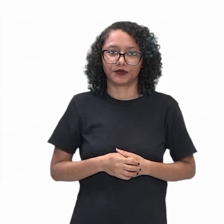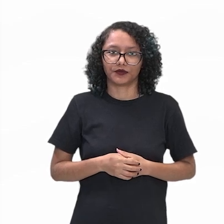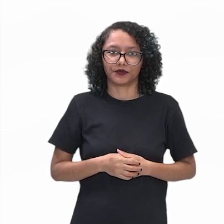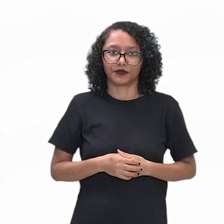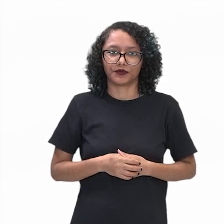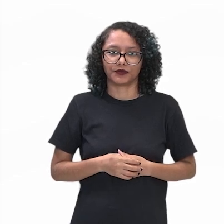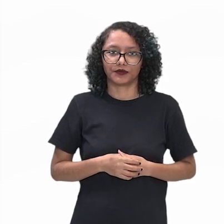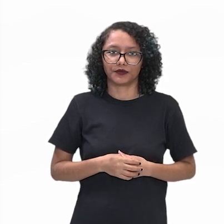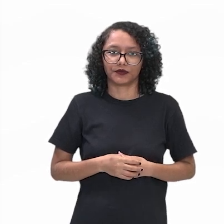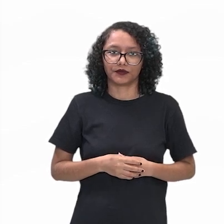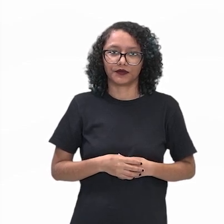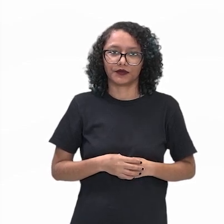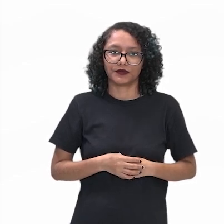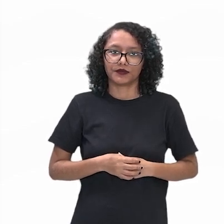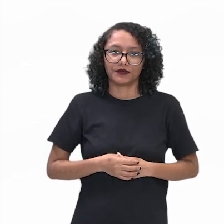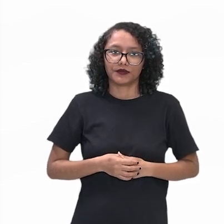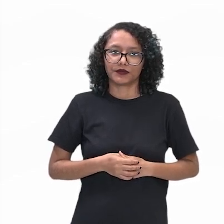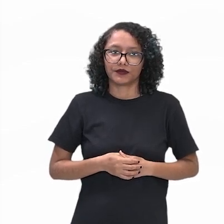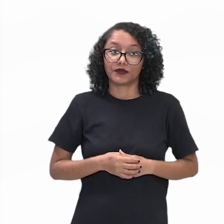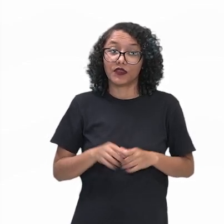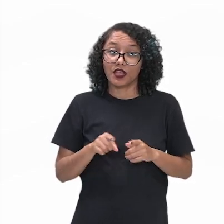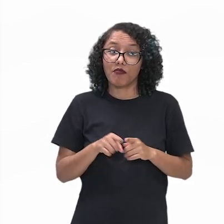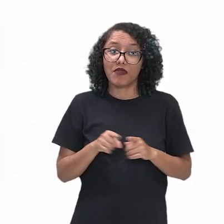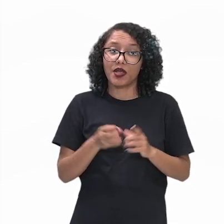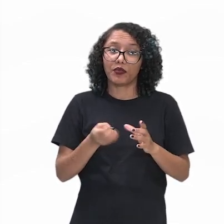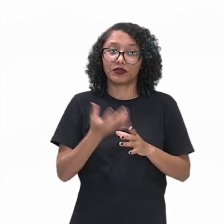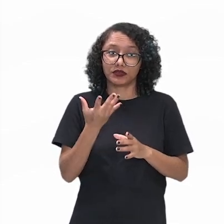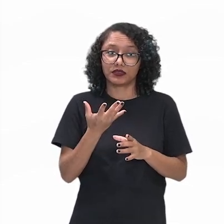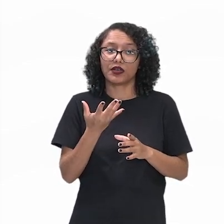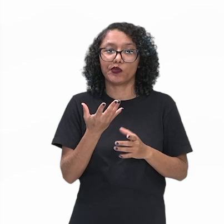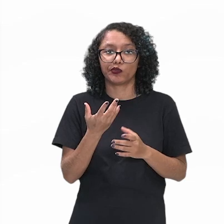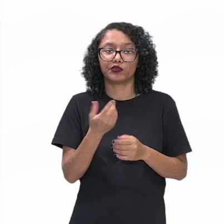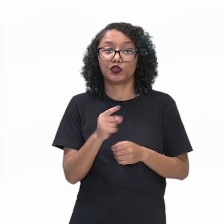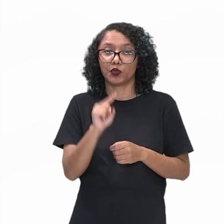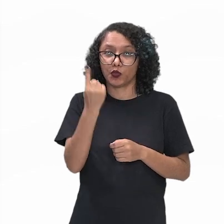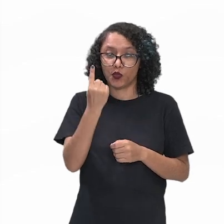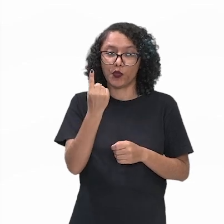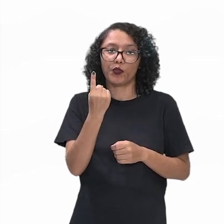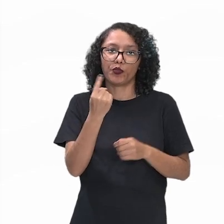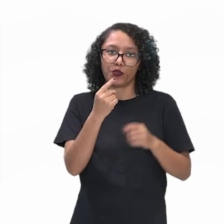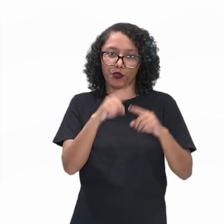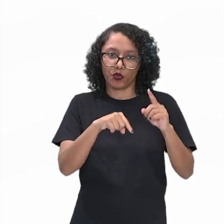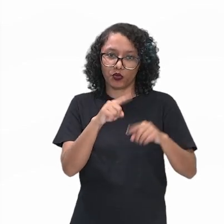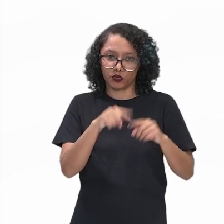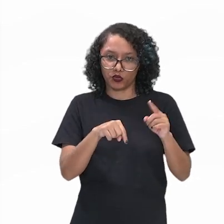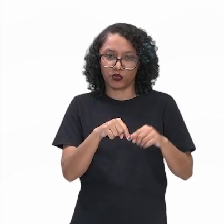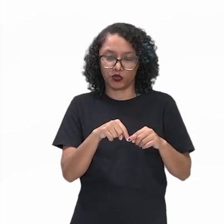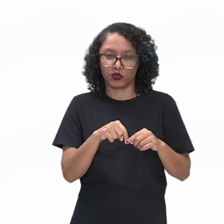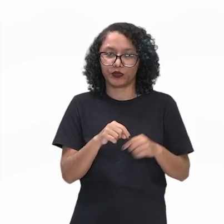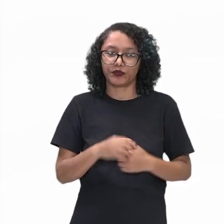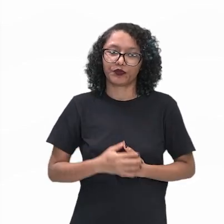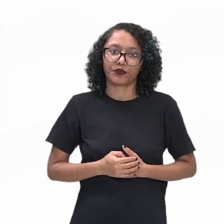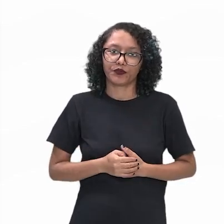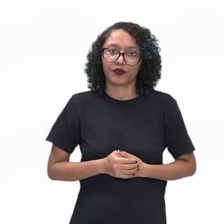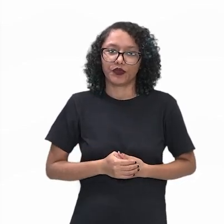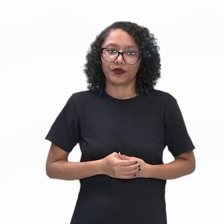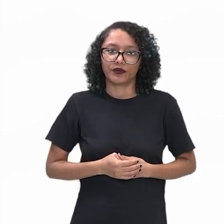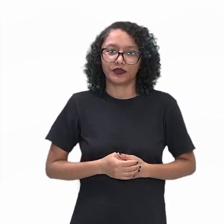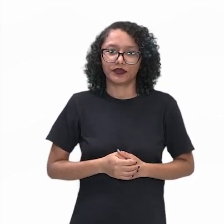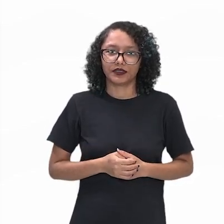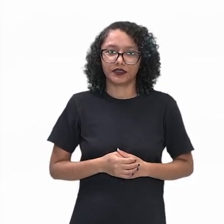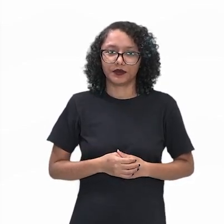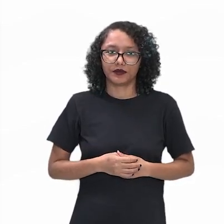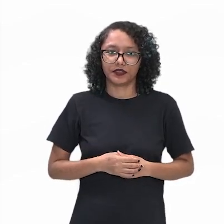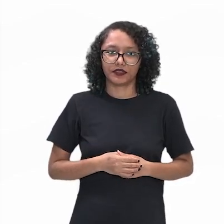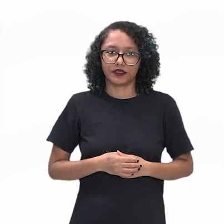aí nós vamos também ter a produção monocultora. Como vimos anteriormente, o que seria uma produção monocultora? A produção de